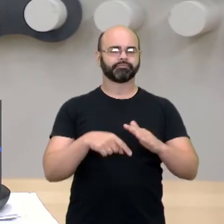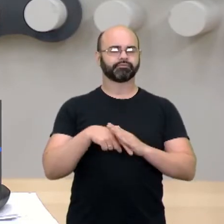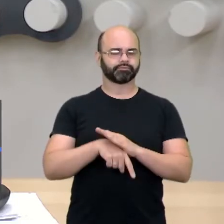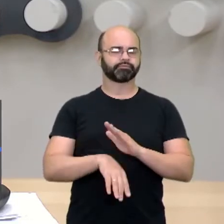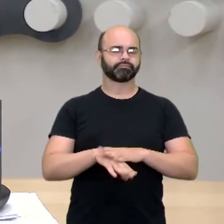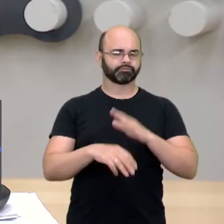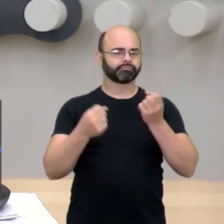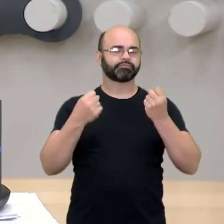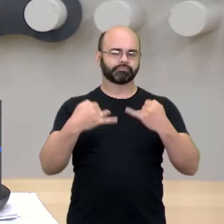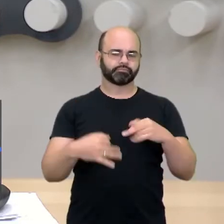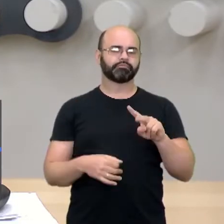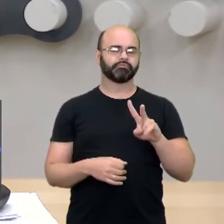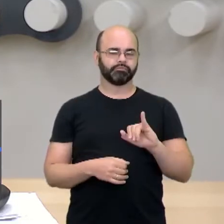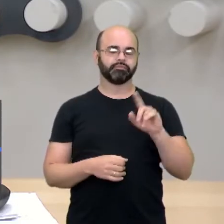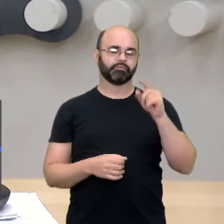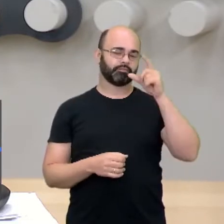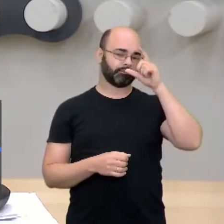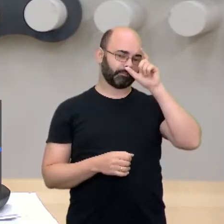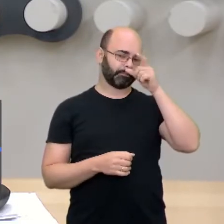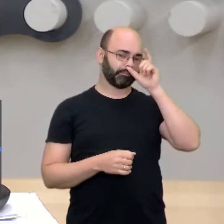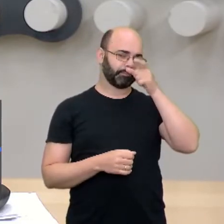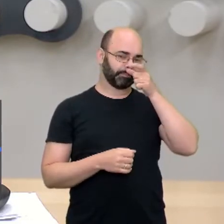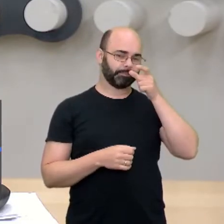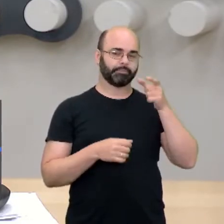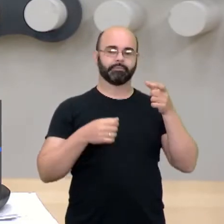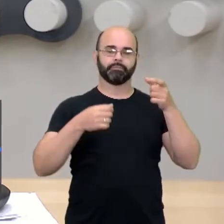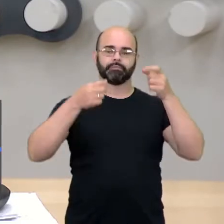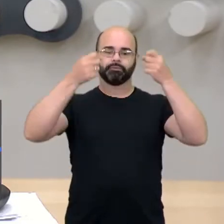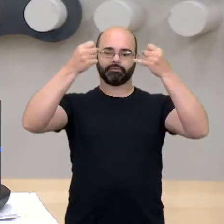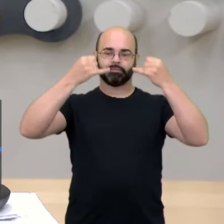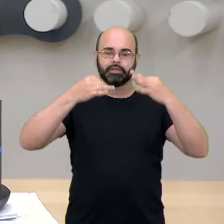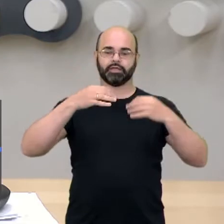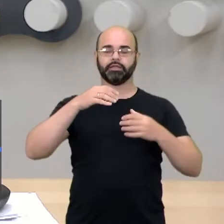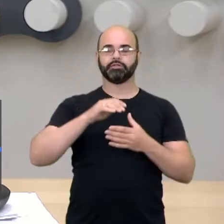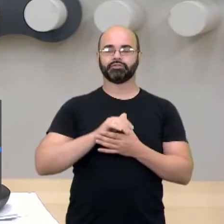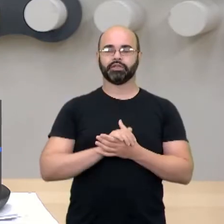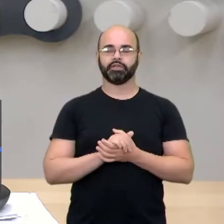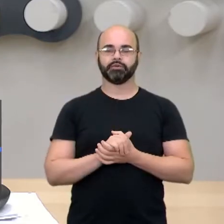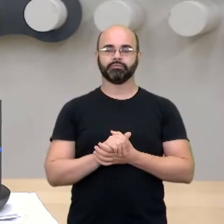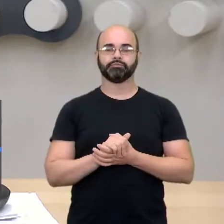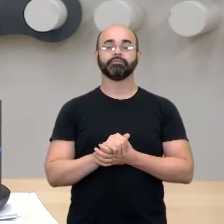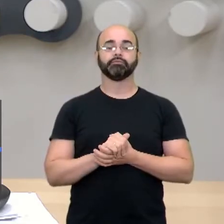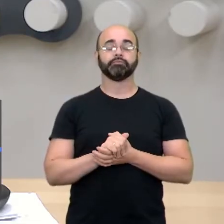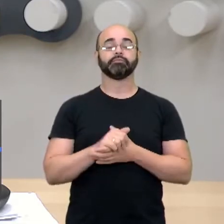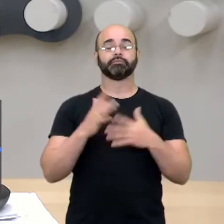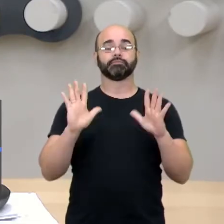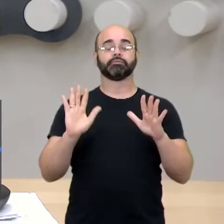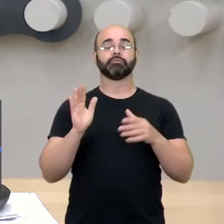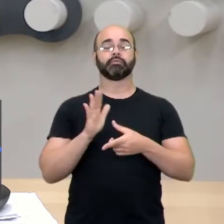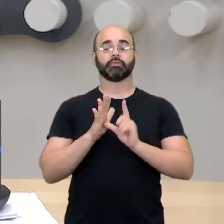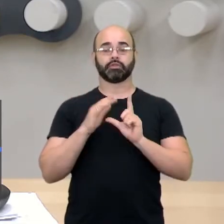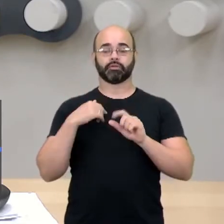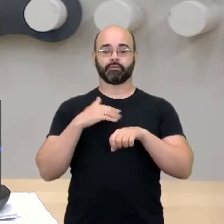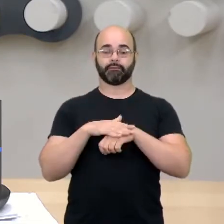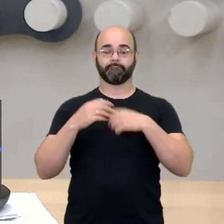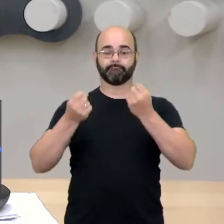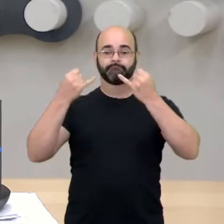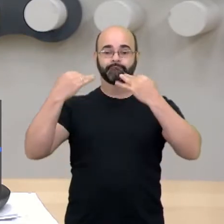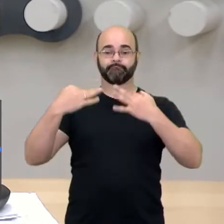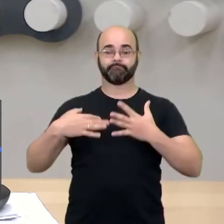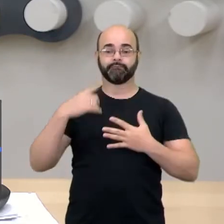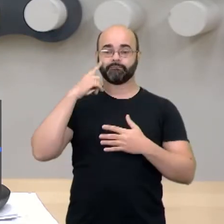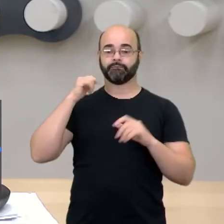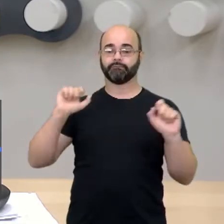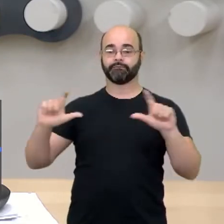nosso trabalho com o Renê de kart mas antes eu gostaria de colocar o pa aqui na tela para